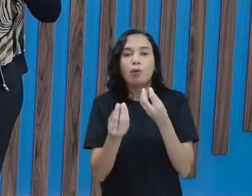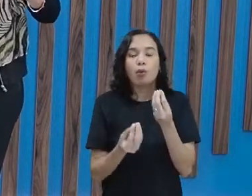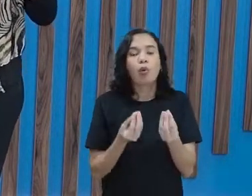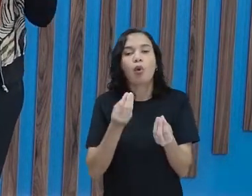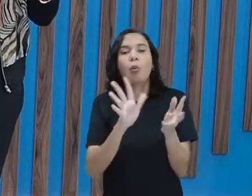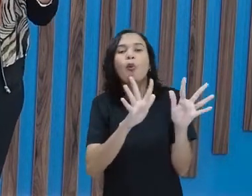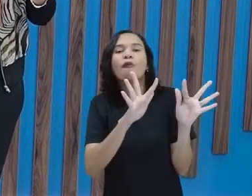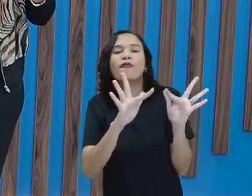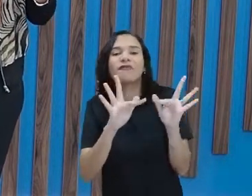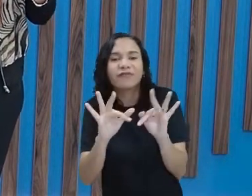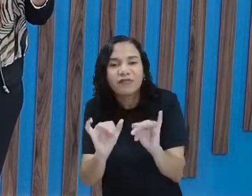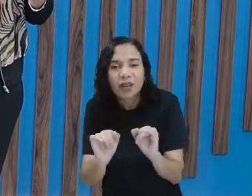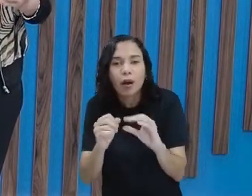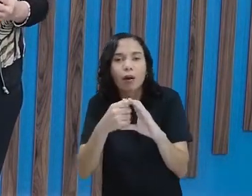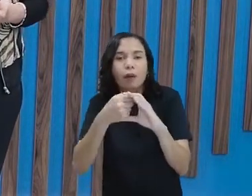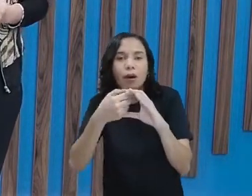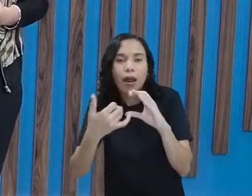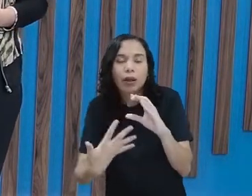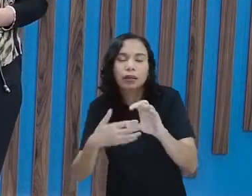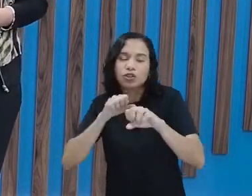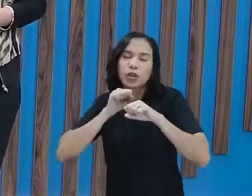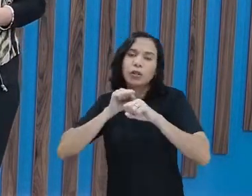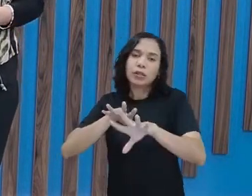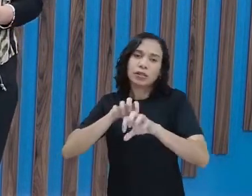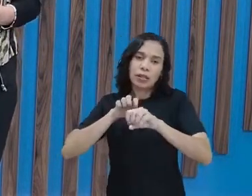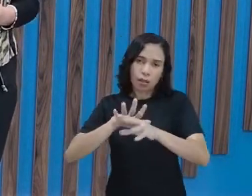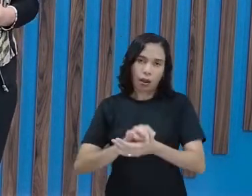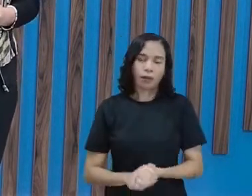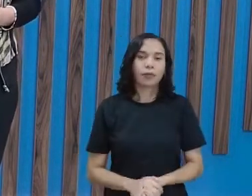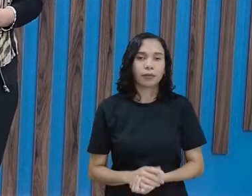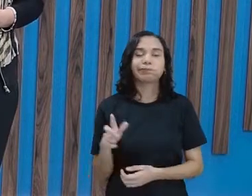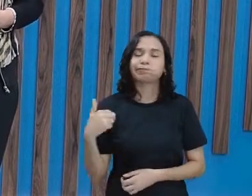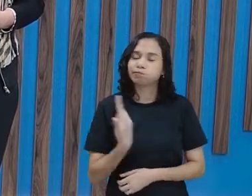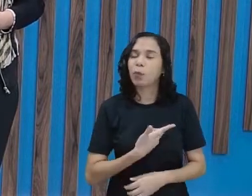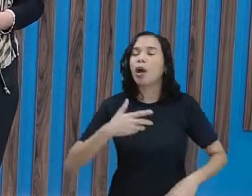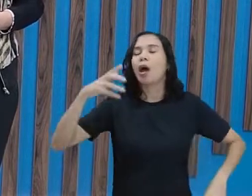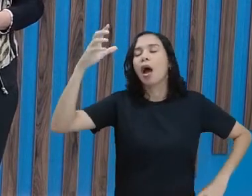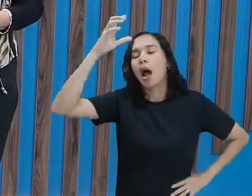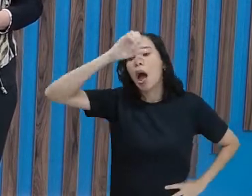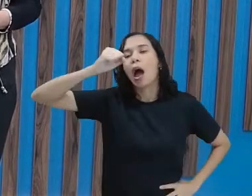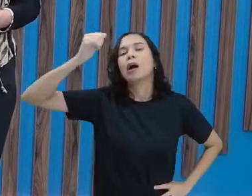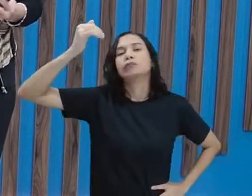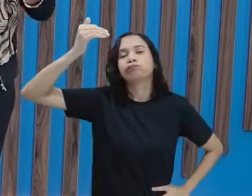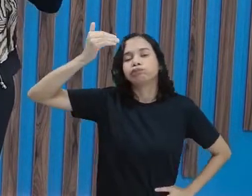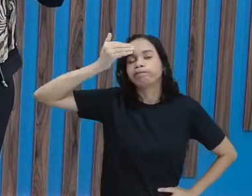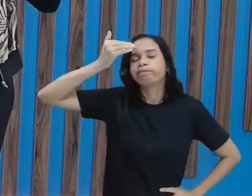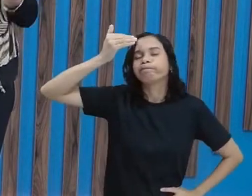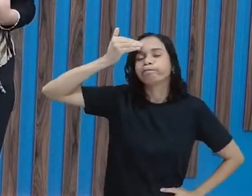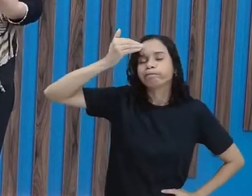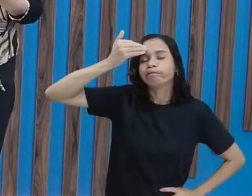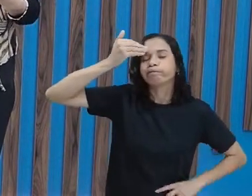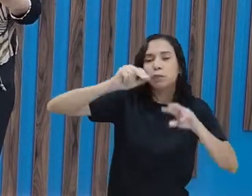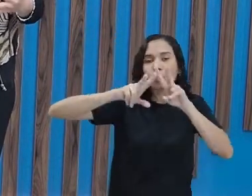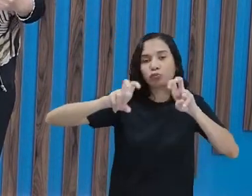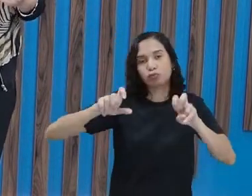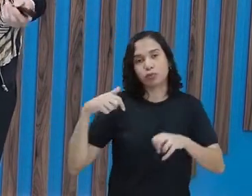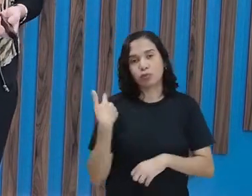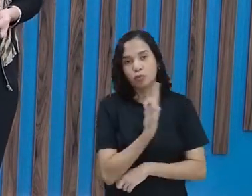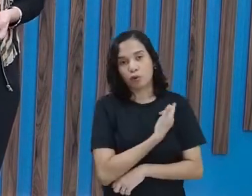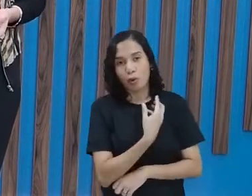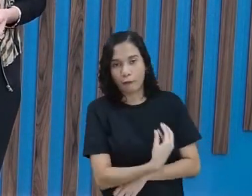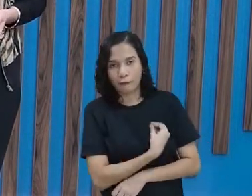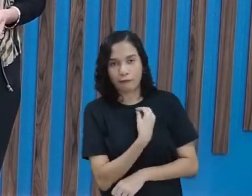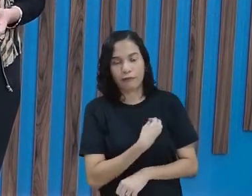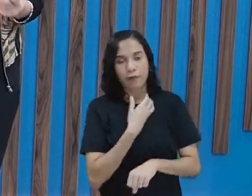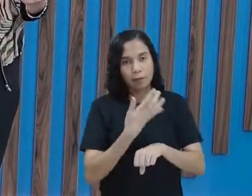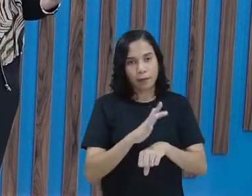Um final, um caráter educativo. Ela nos ensina algo, tá certo? A respeito da nossa vida, do